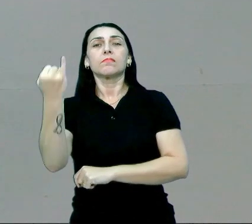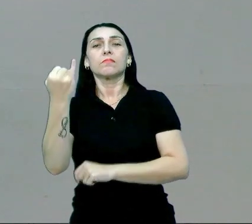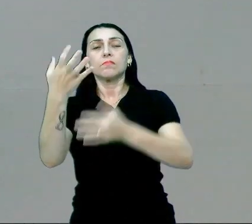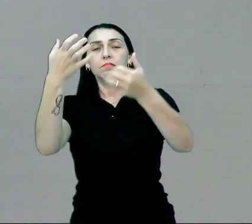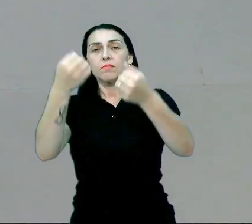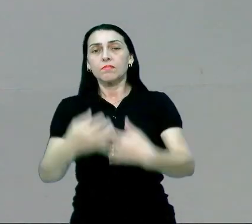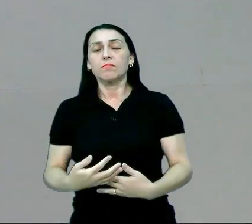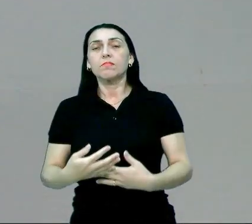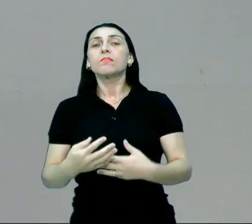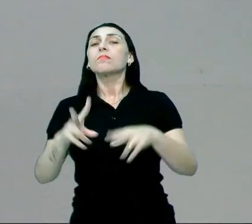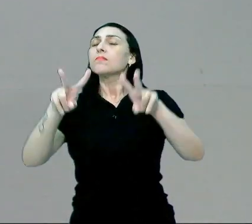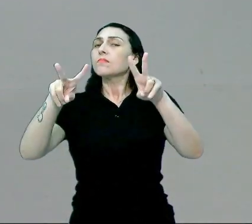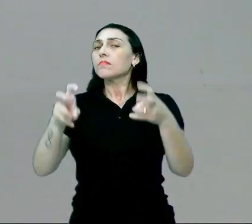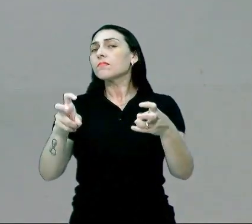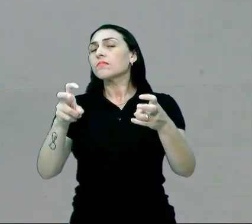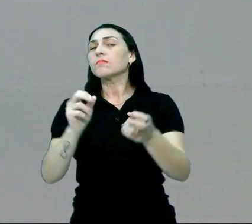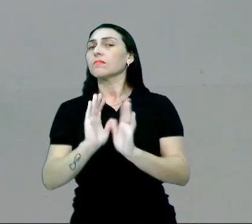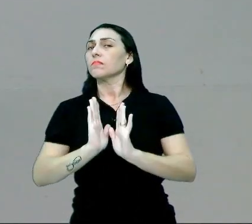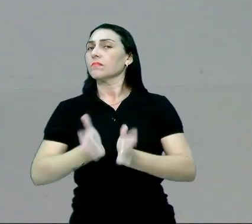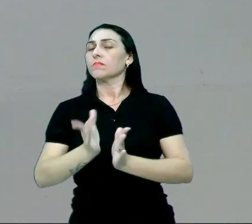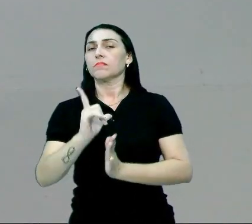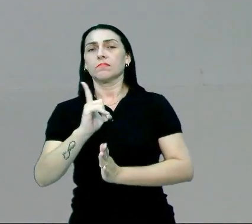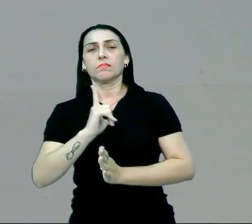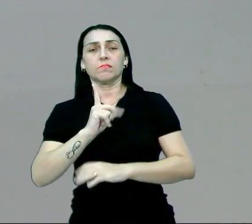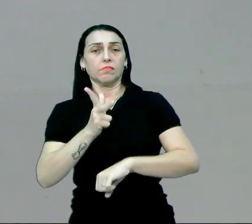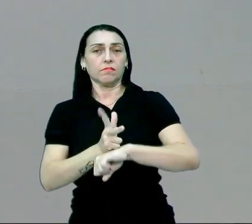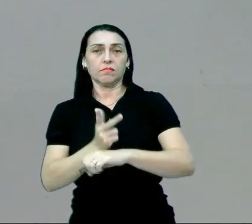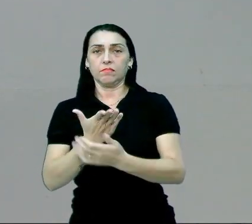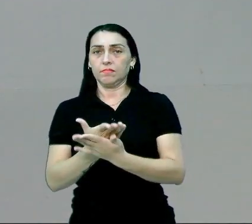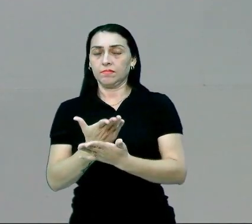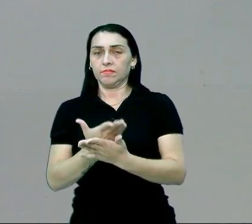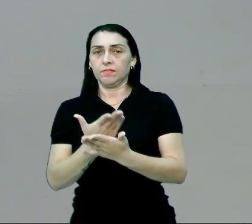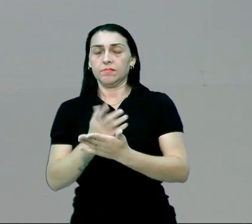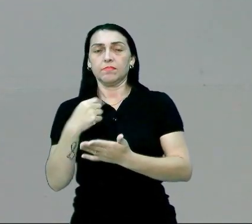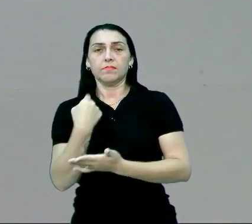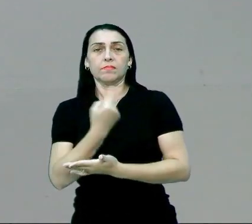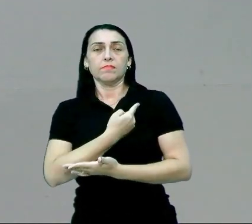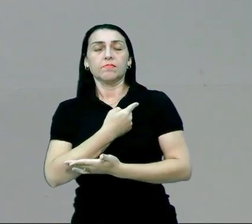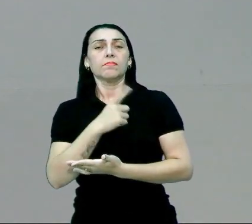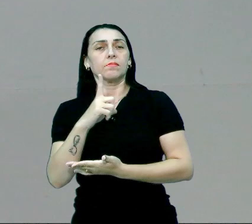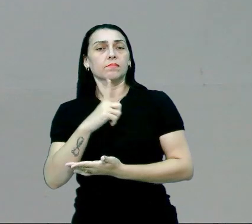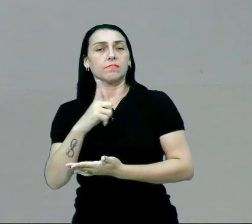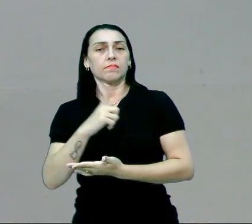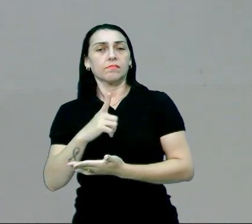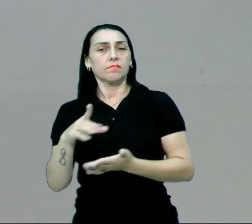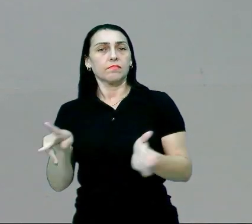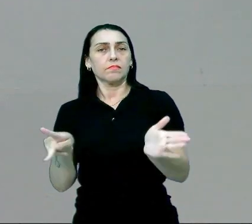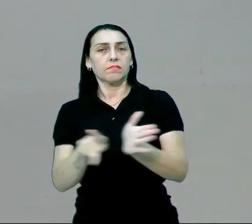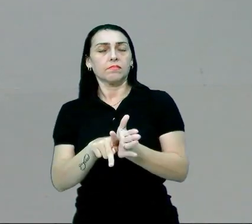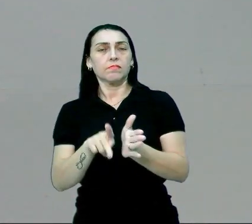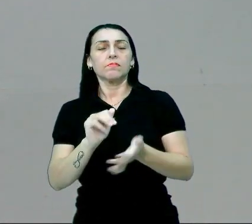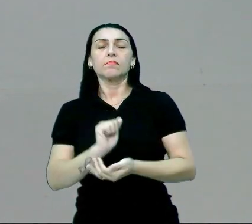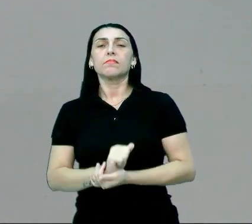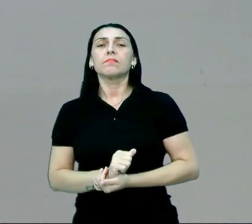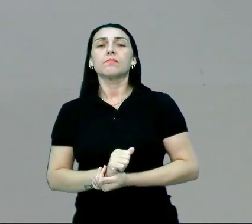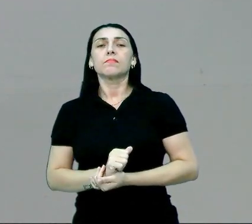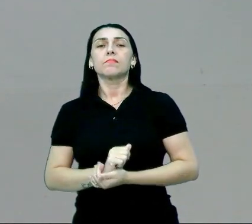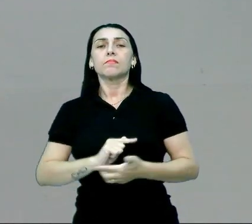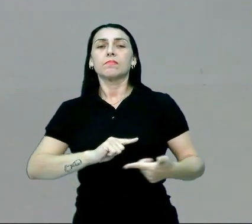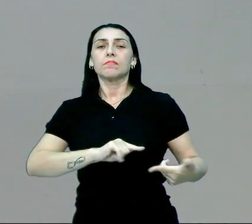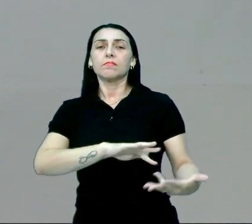discutir justamente essa temática. Já tivemos videoaulas em que nós tratamos especificamente